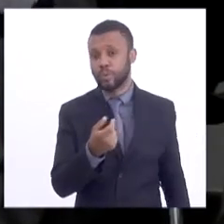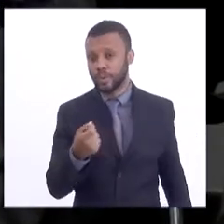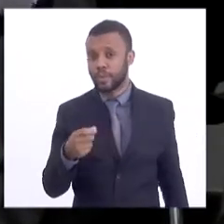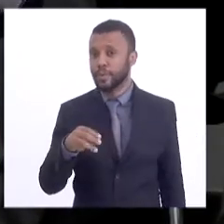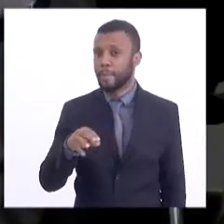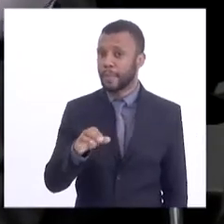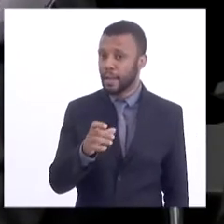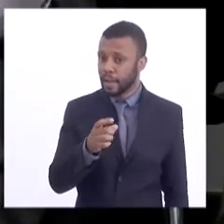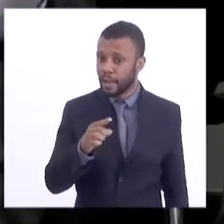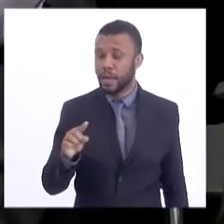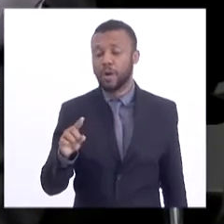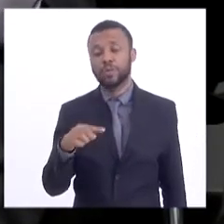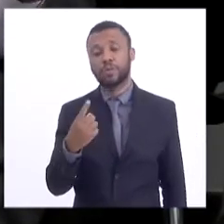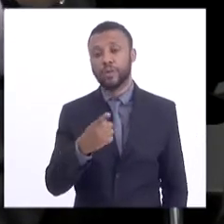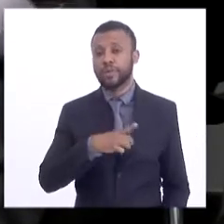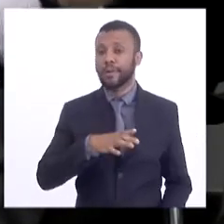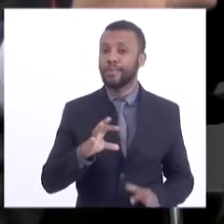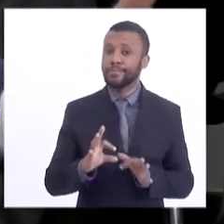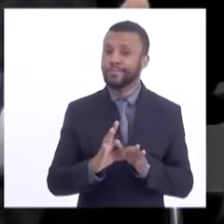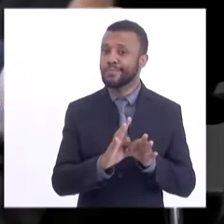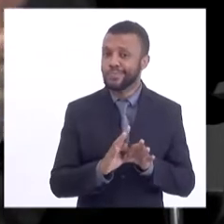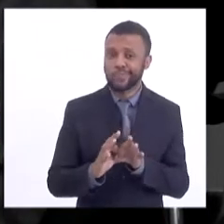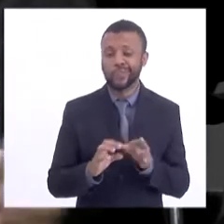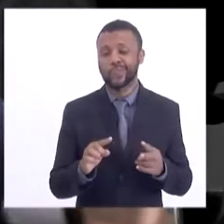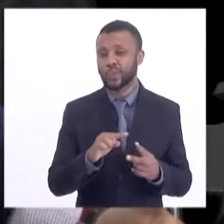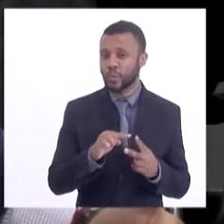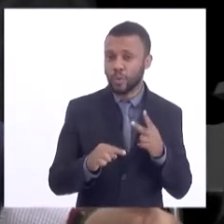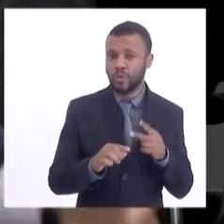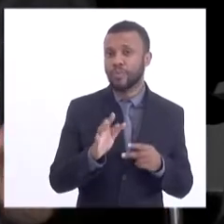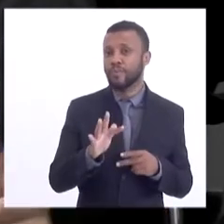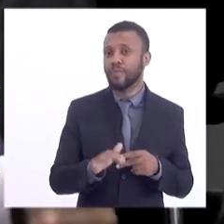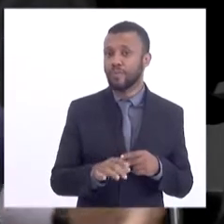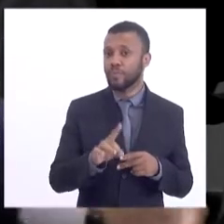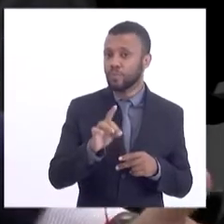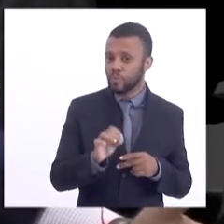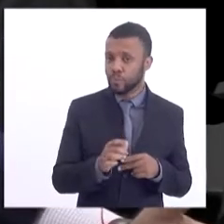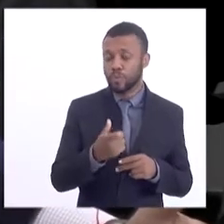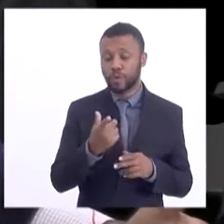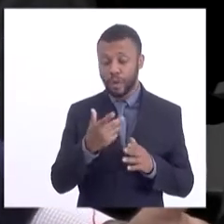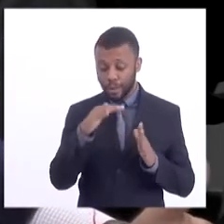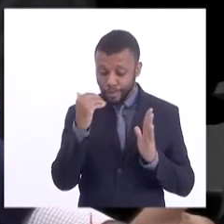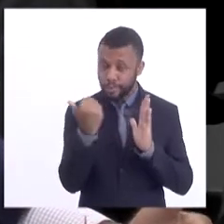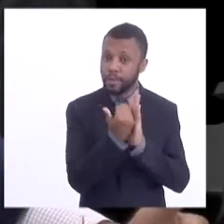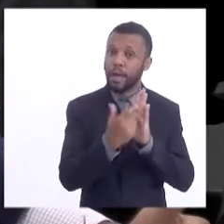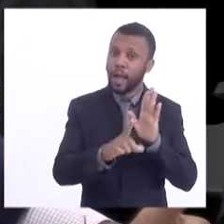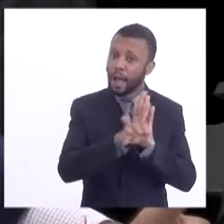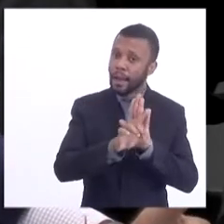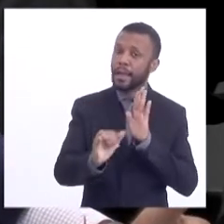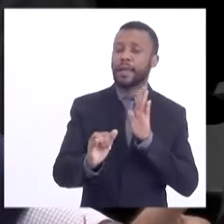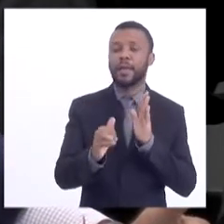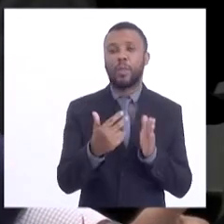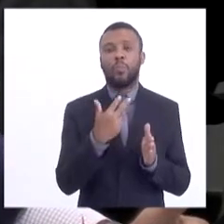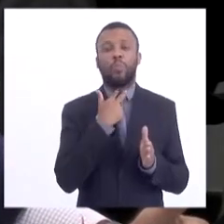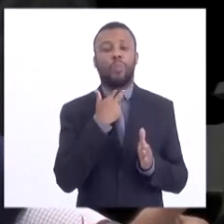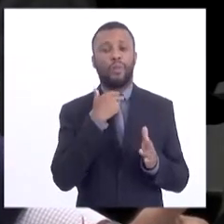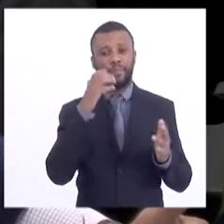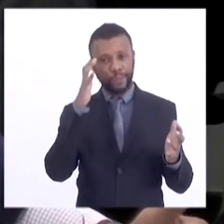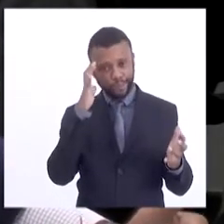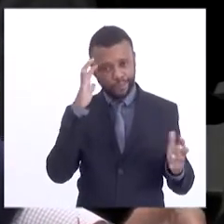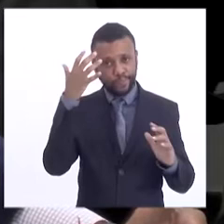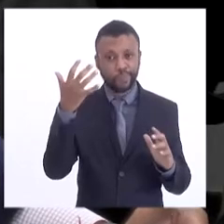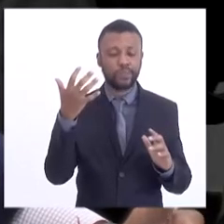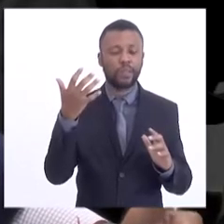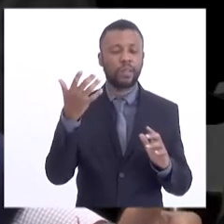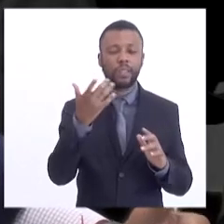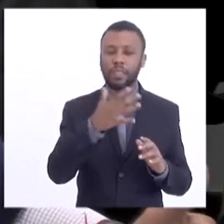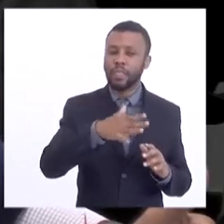de dois fundos porque cumprindo a legalidade nós não podemos tomar decisões unilaterais em relação ao